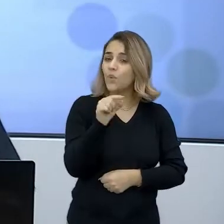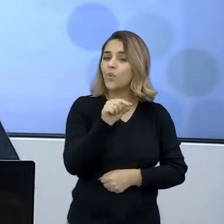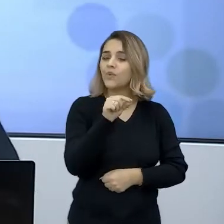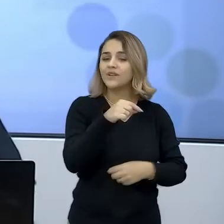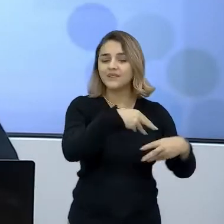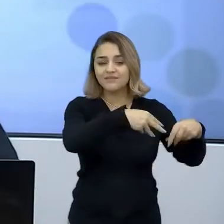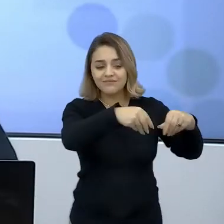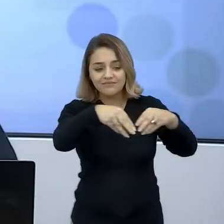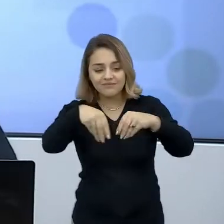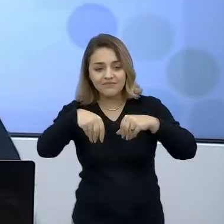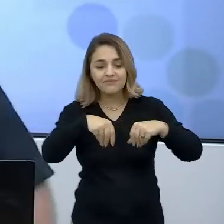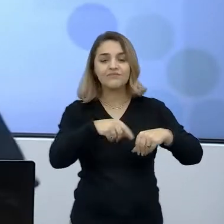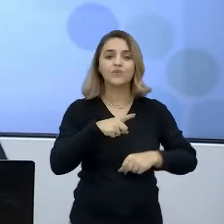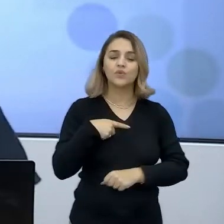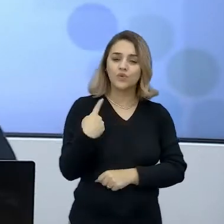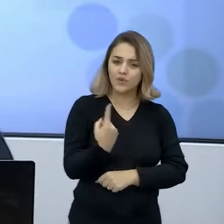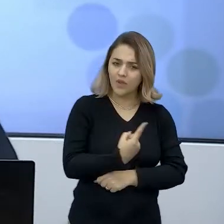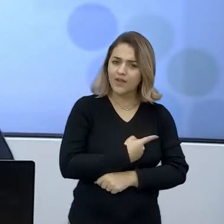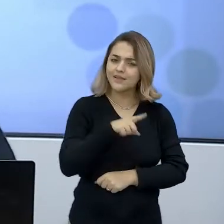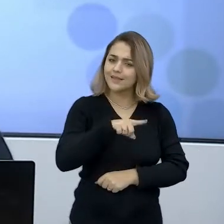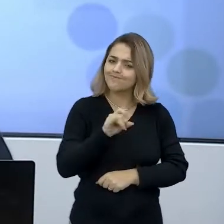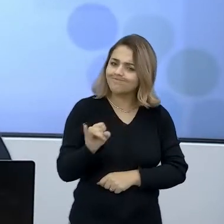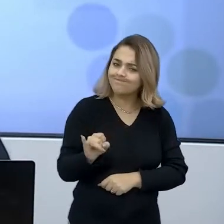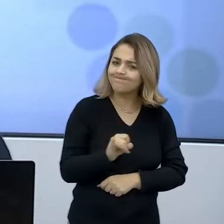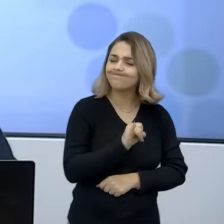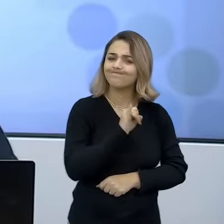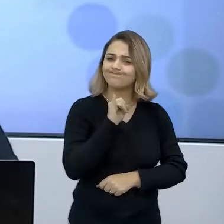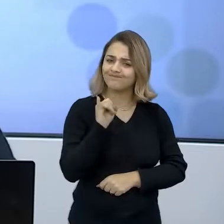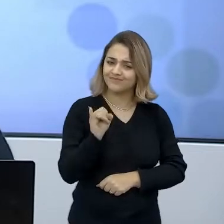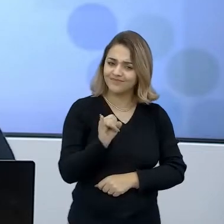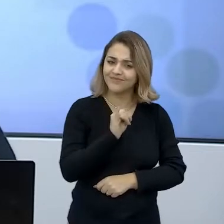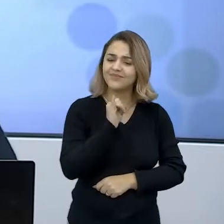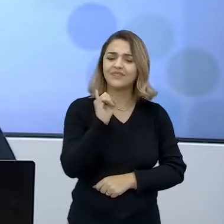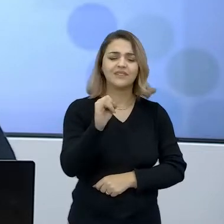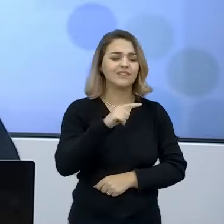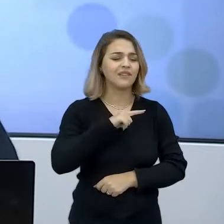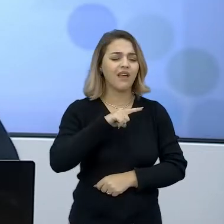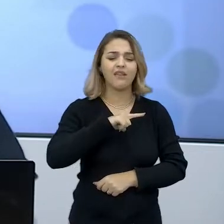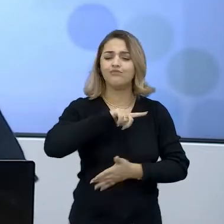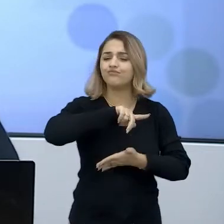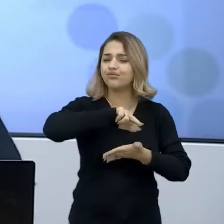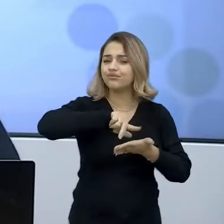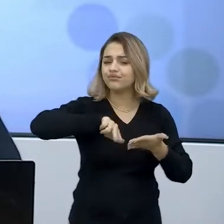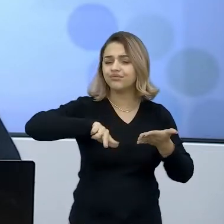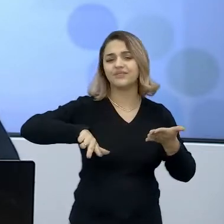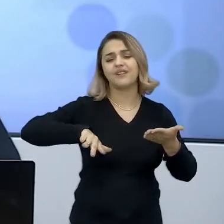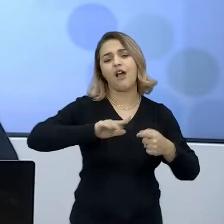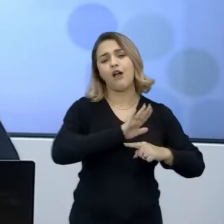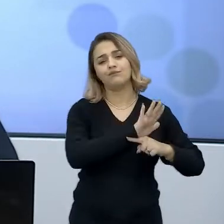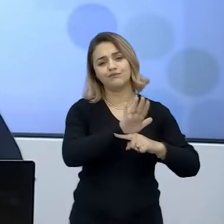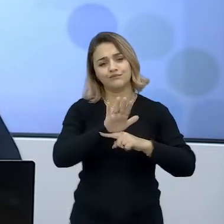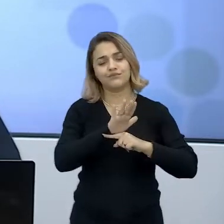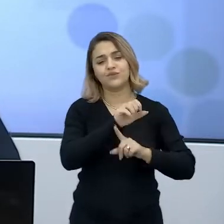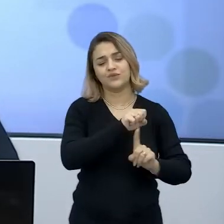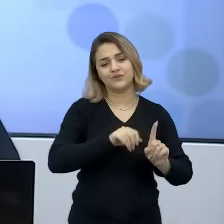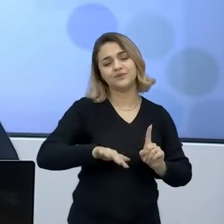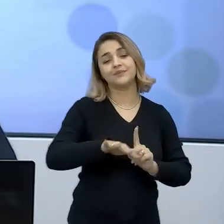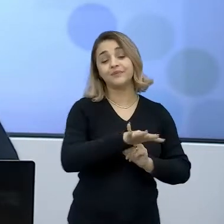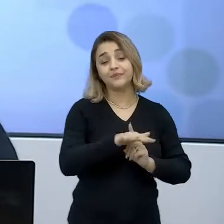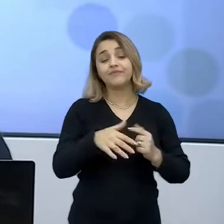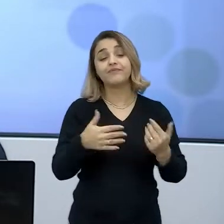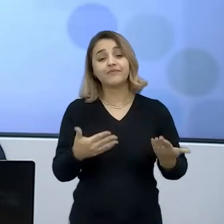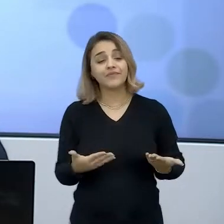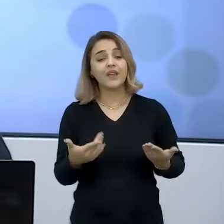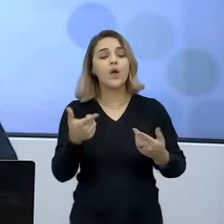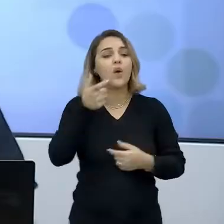solo, que é, né, sagrado para nós aí, que gera aí infinitas coisas aí para a sociedade, né? E isso